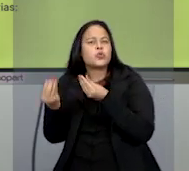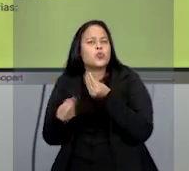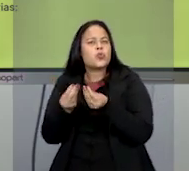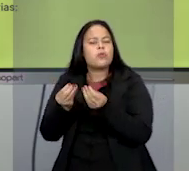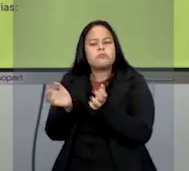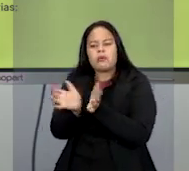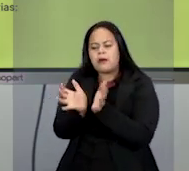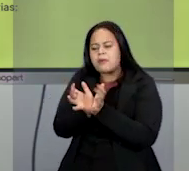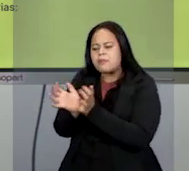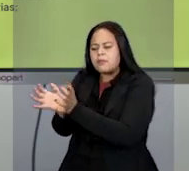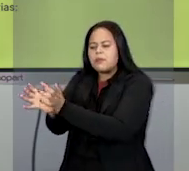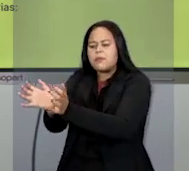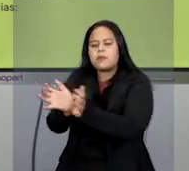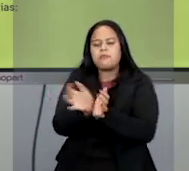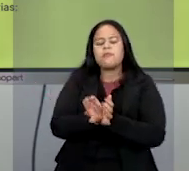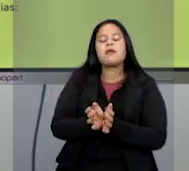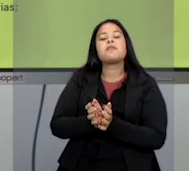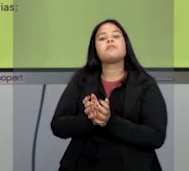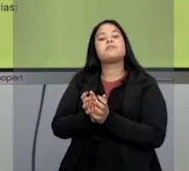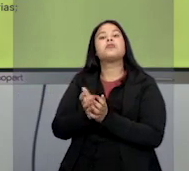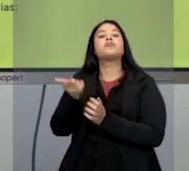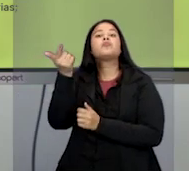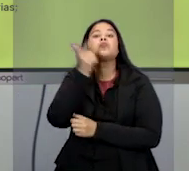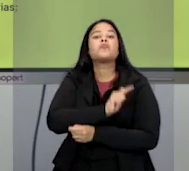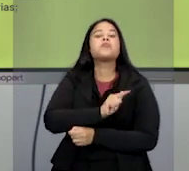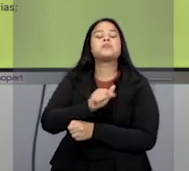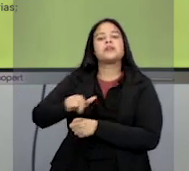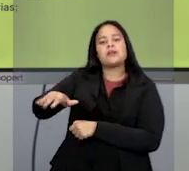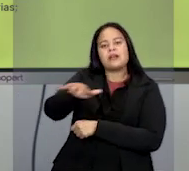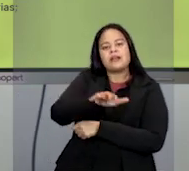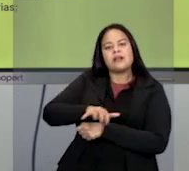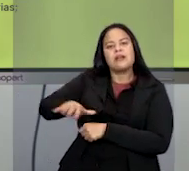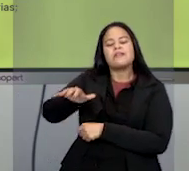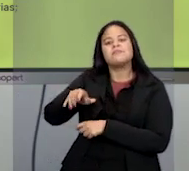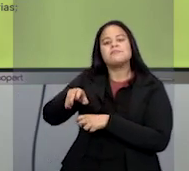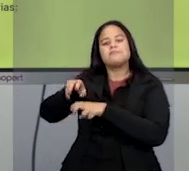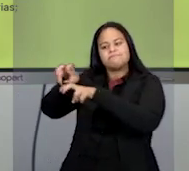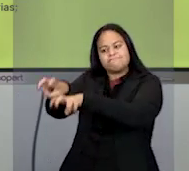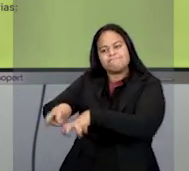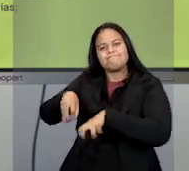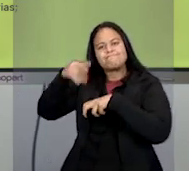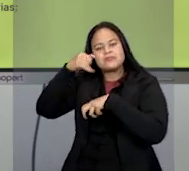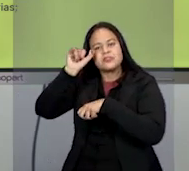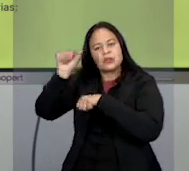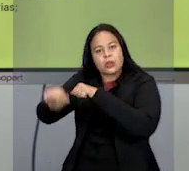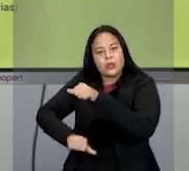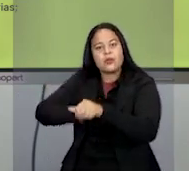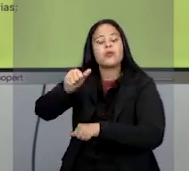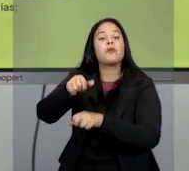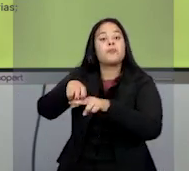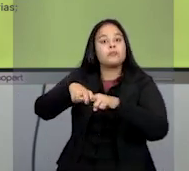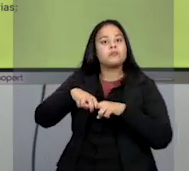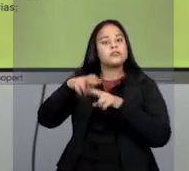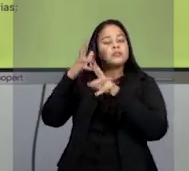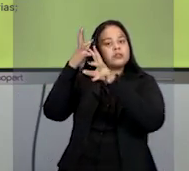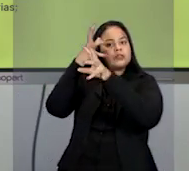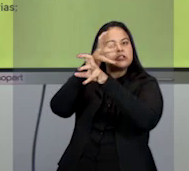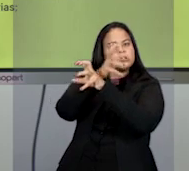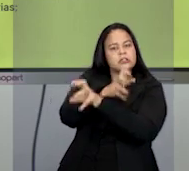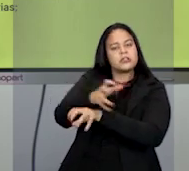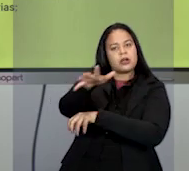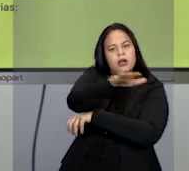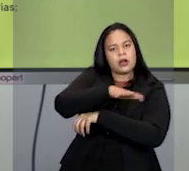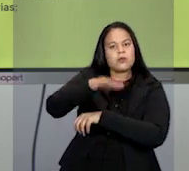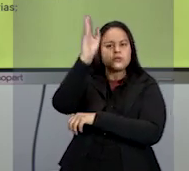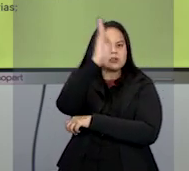insumos, entre outras questões, para poder essa área tornar-se agricultável. Por isso, hoje a região do Cerrado